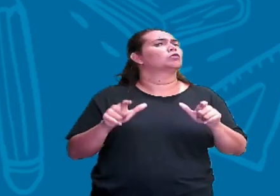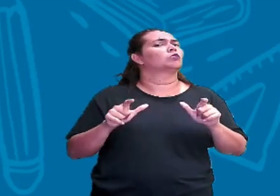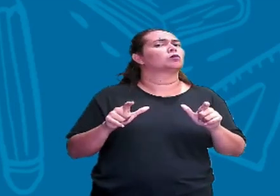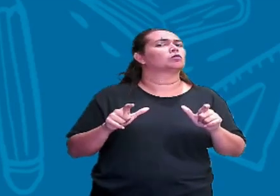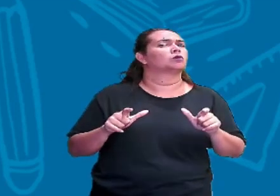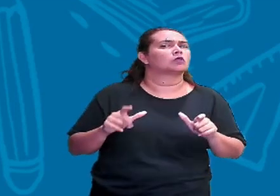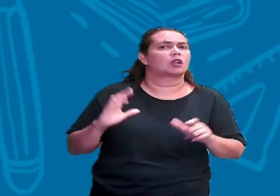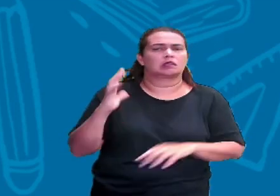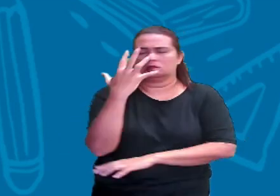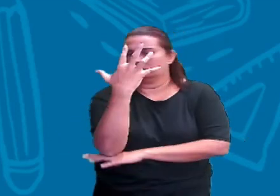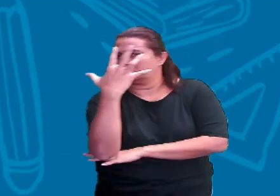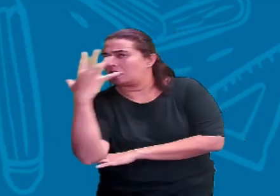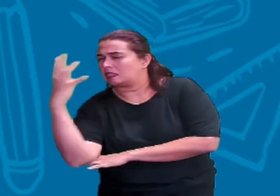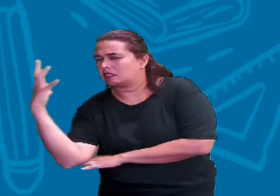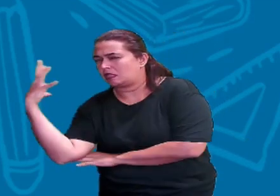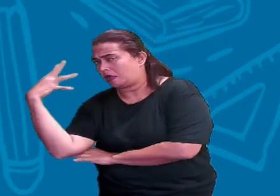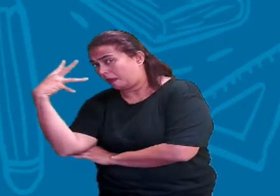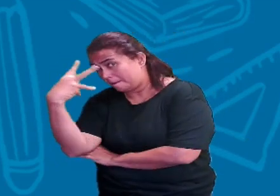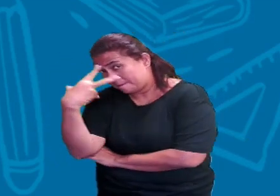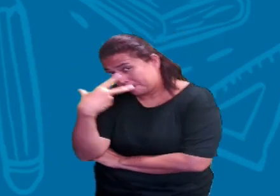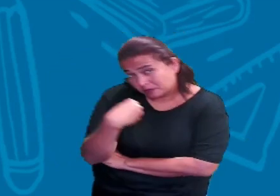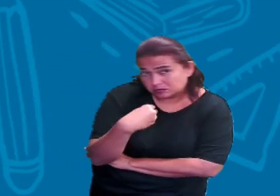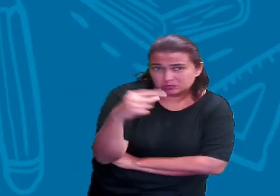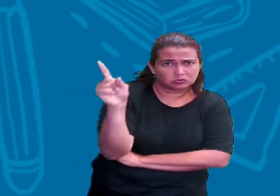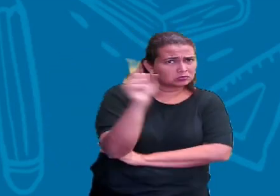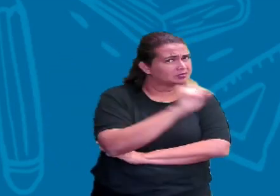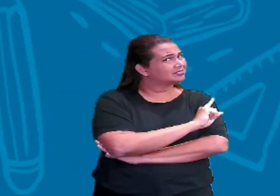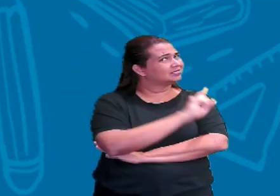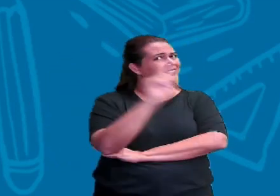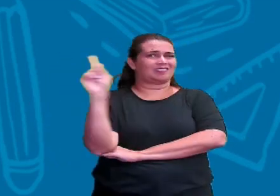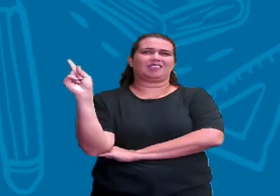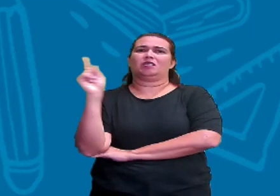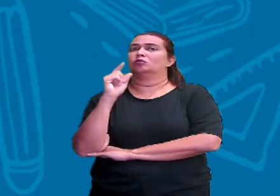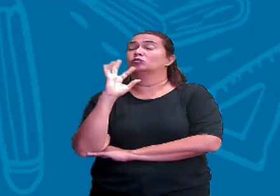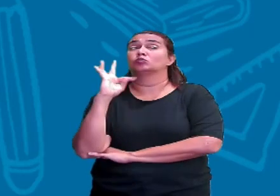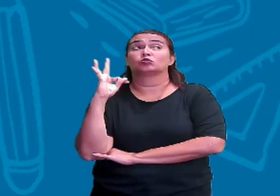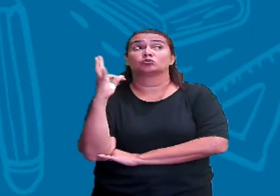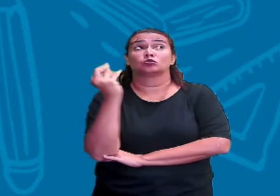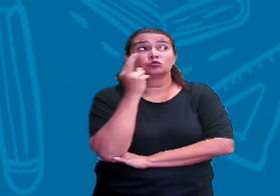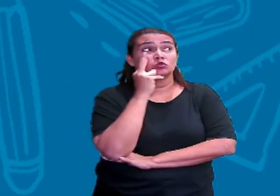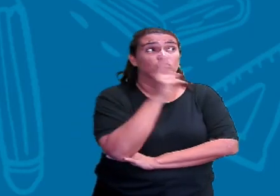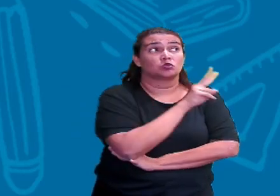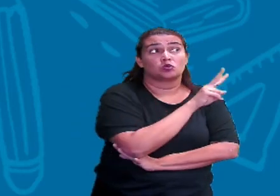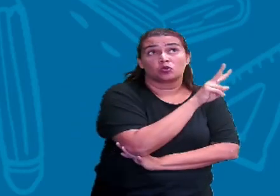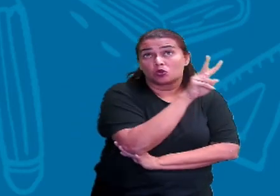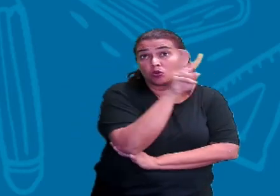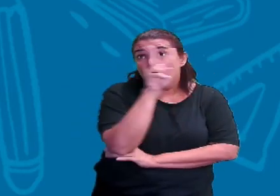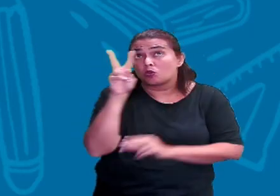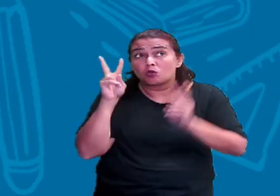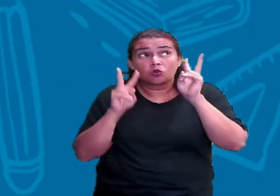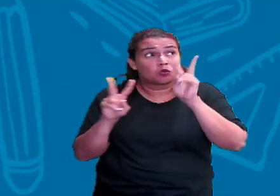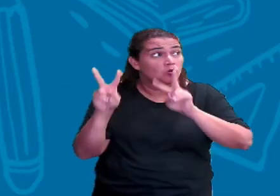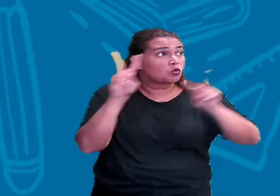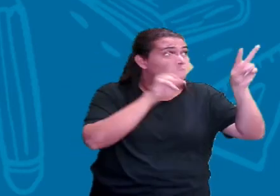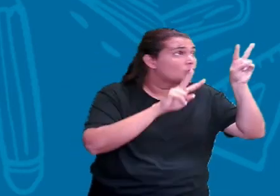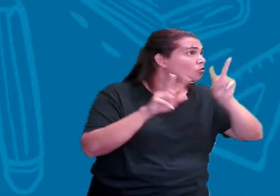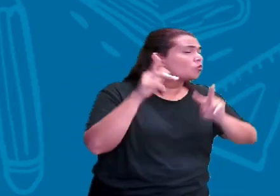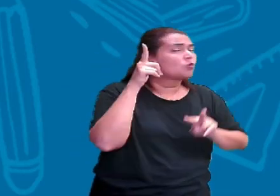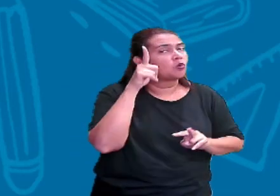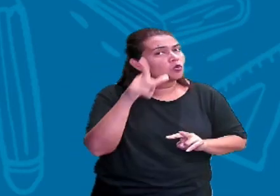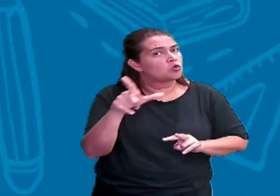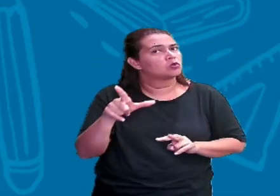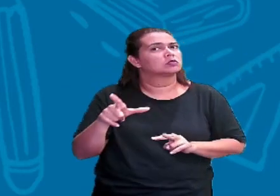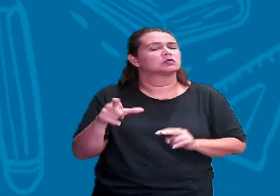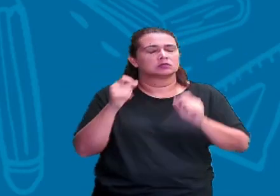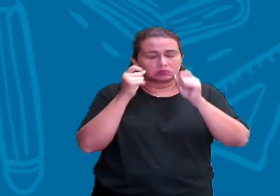uma parte da natureza bem bonita, né? E na verdade não é, certo? É tudo aquilo que o meu olho consegue visualizar quando